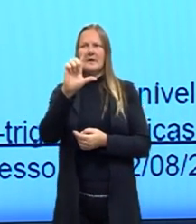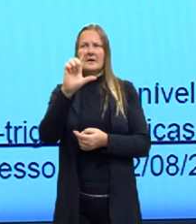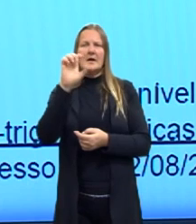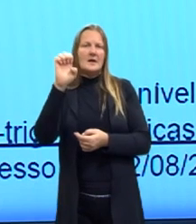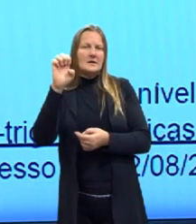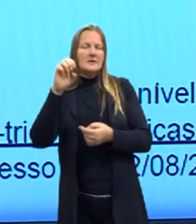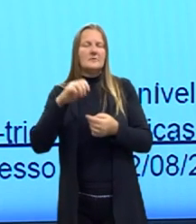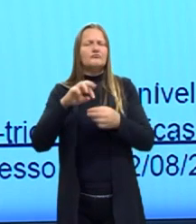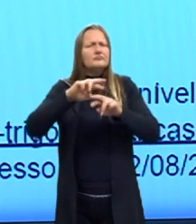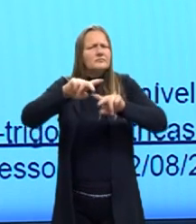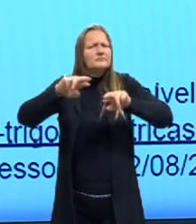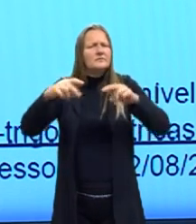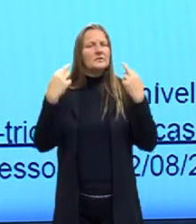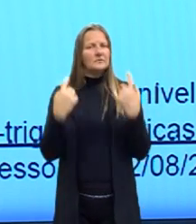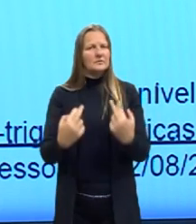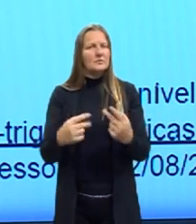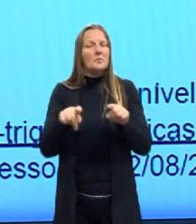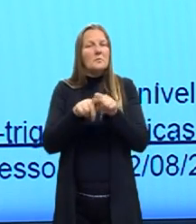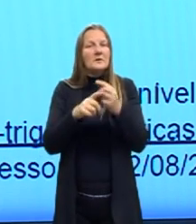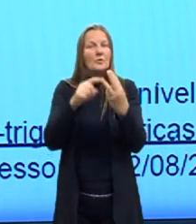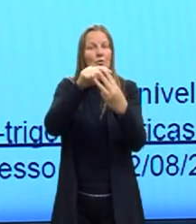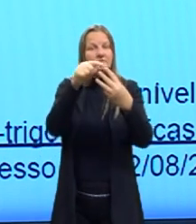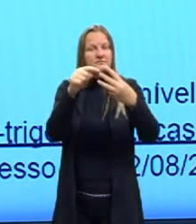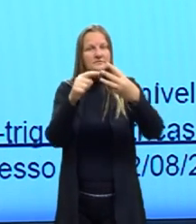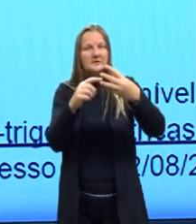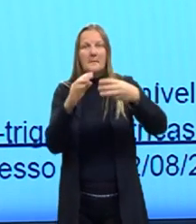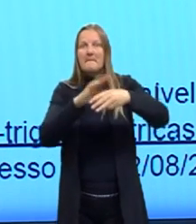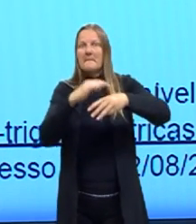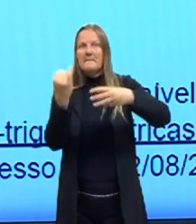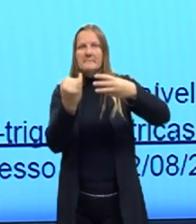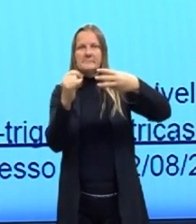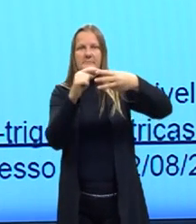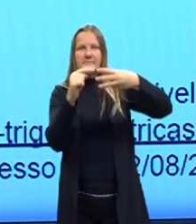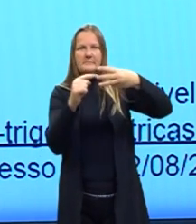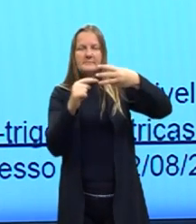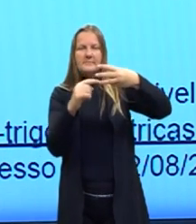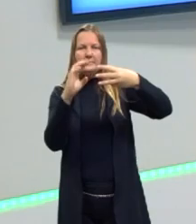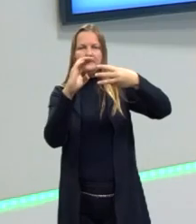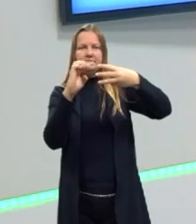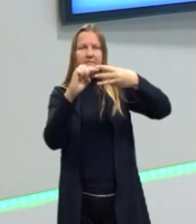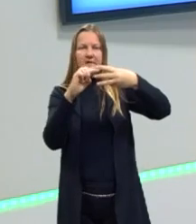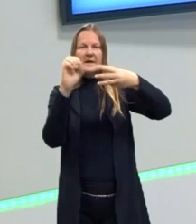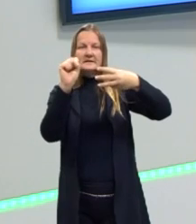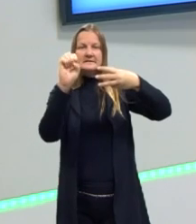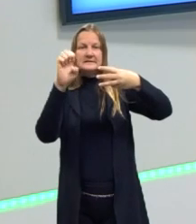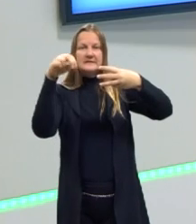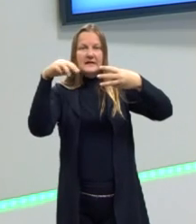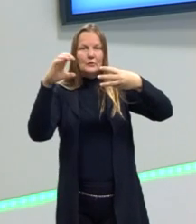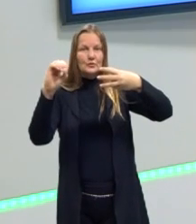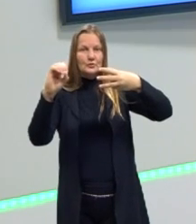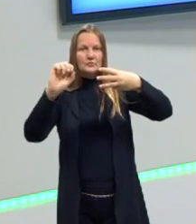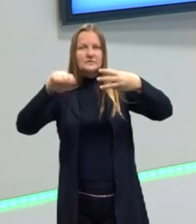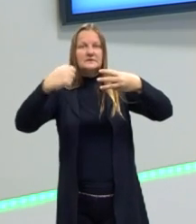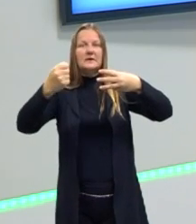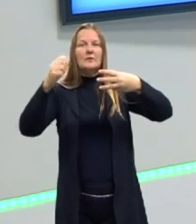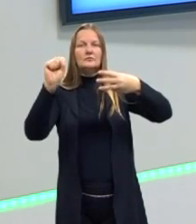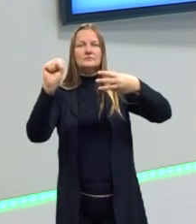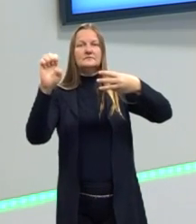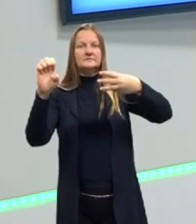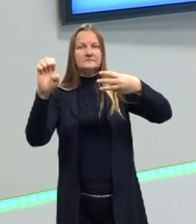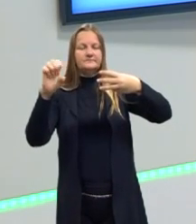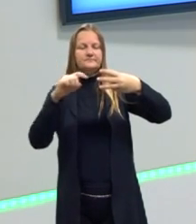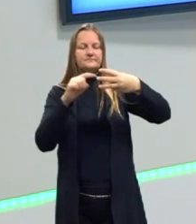Mas nós vamos focar nos botões do seno cosseno e tangente que representam as razões